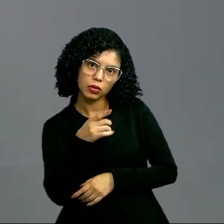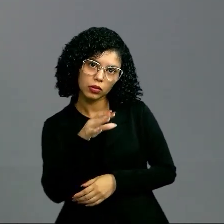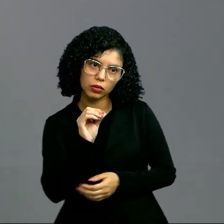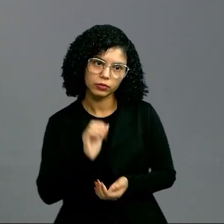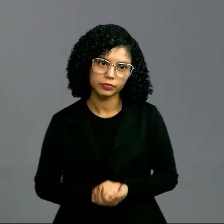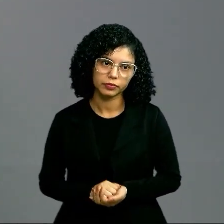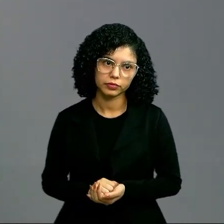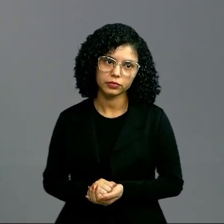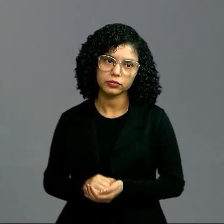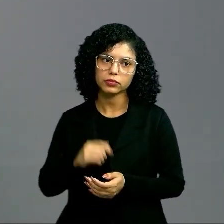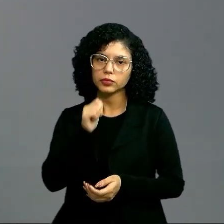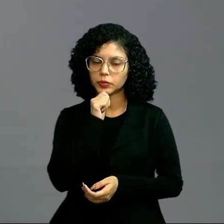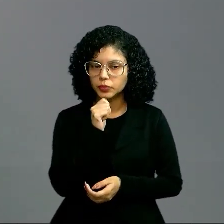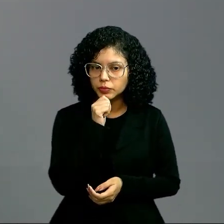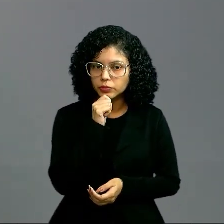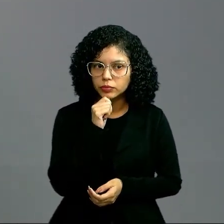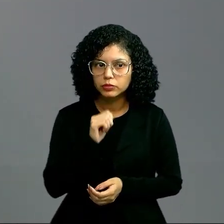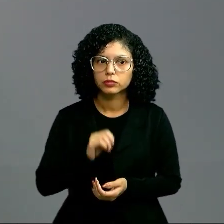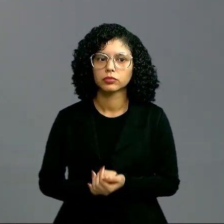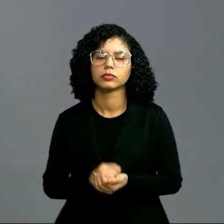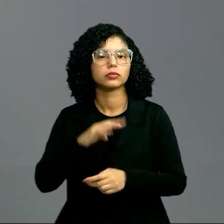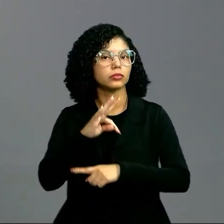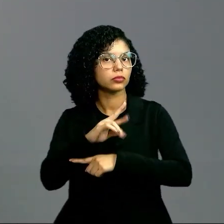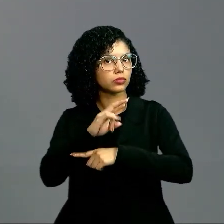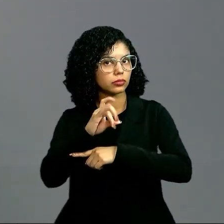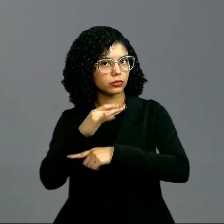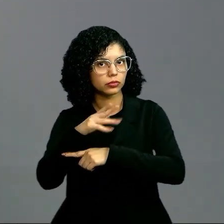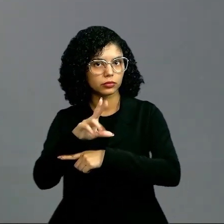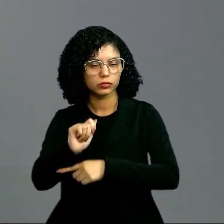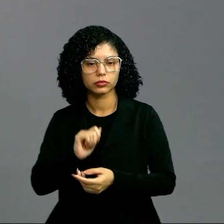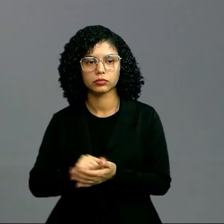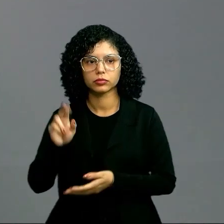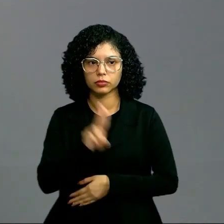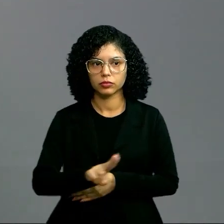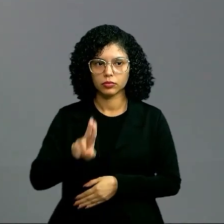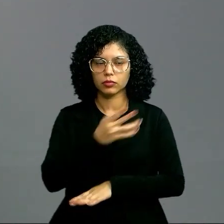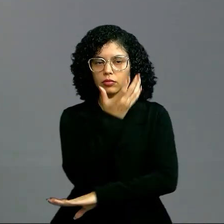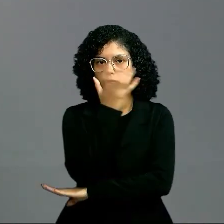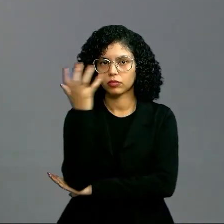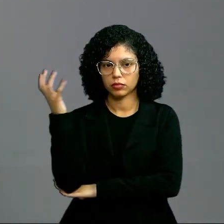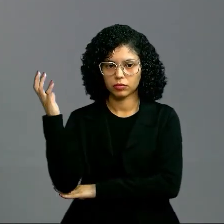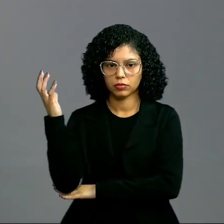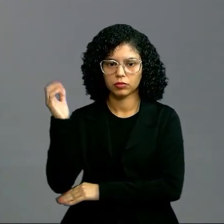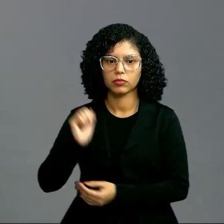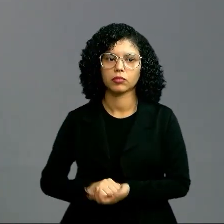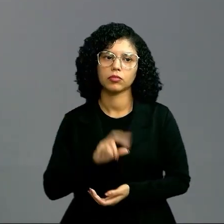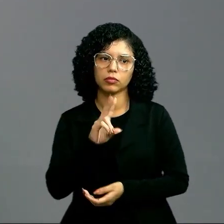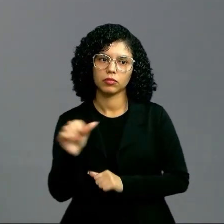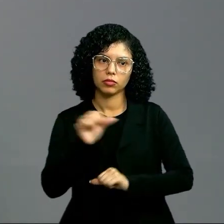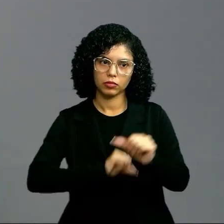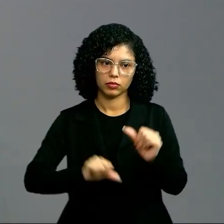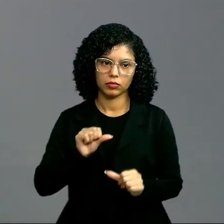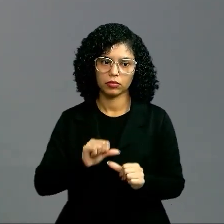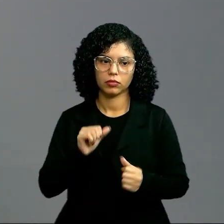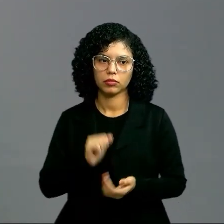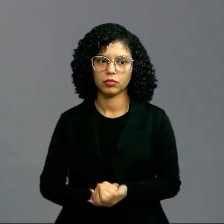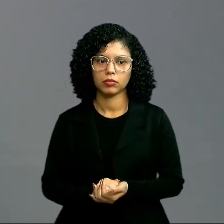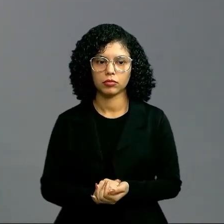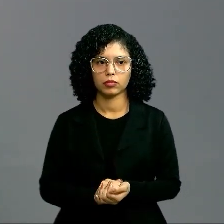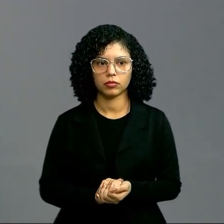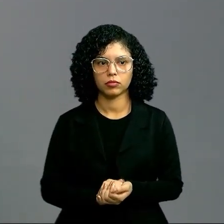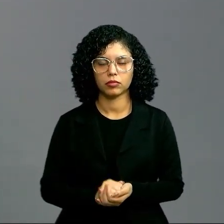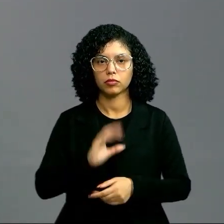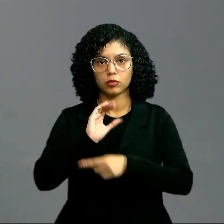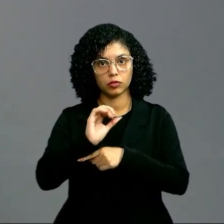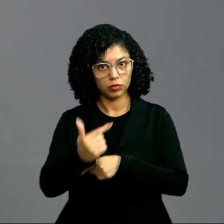carbono, ele é um composto de transição. Ele é utilizado pelas plantas e daí ela vai transformar isso aí